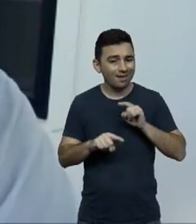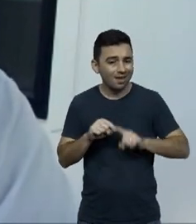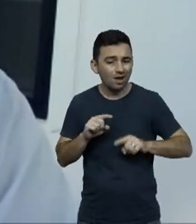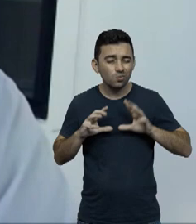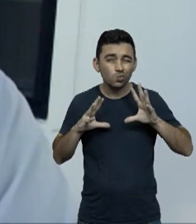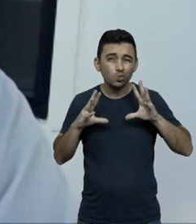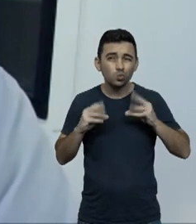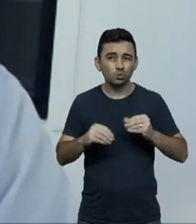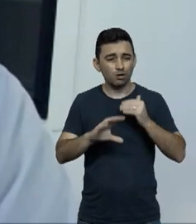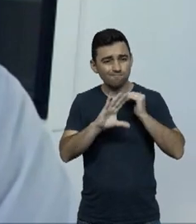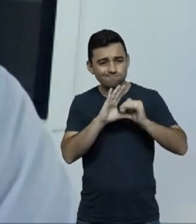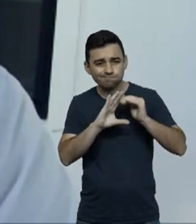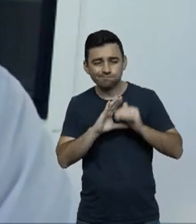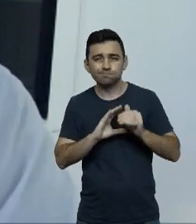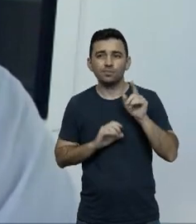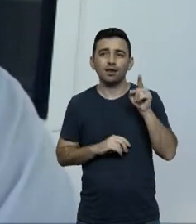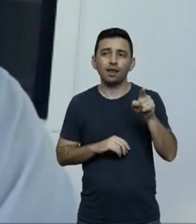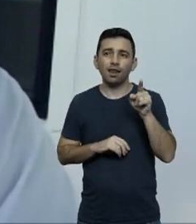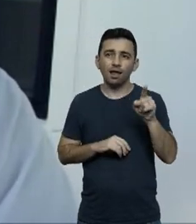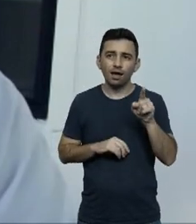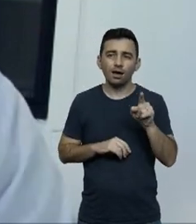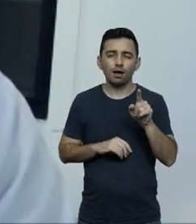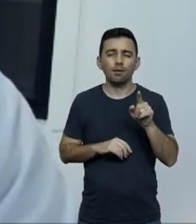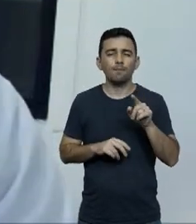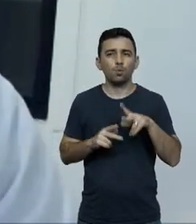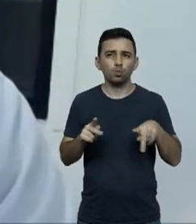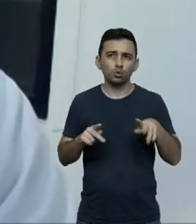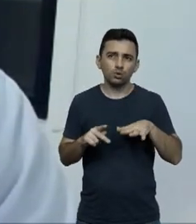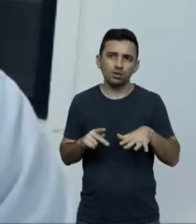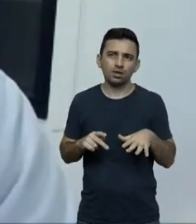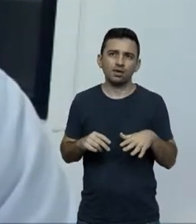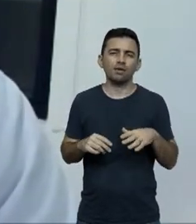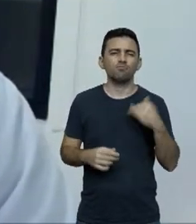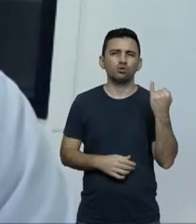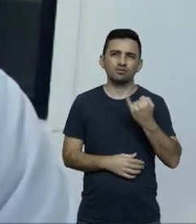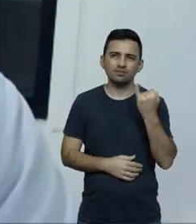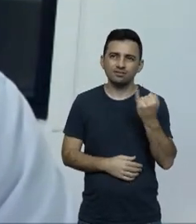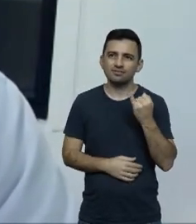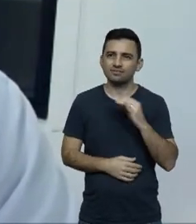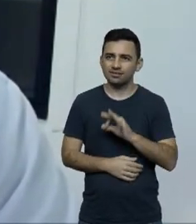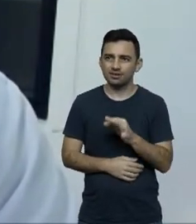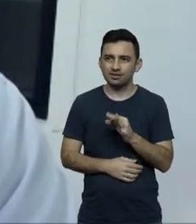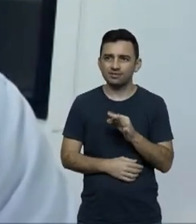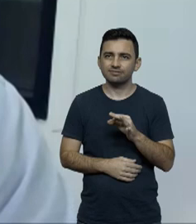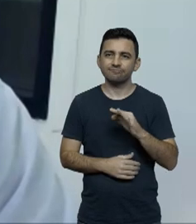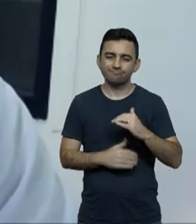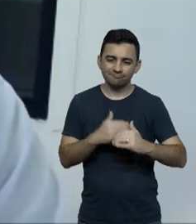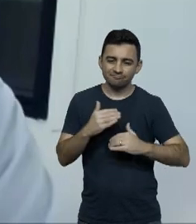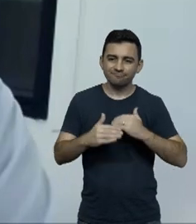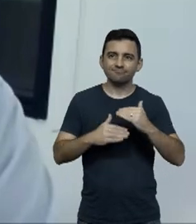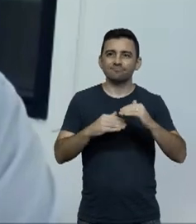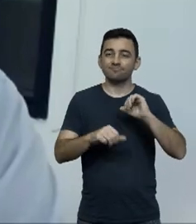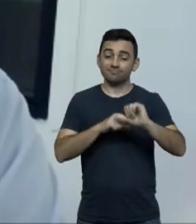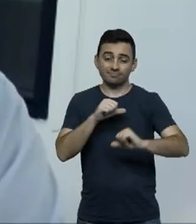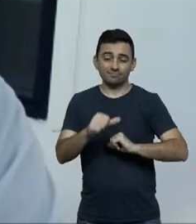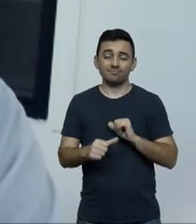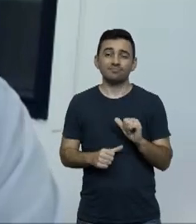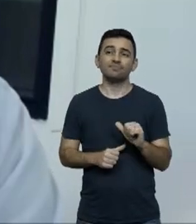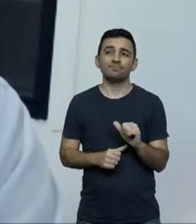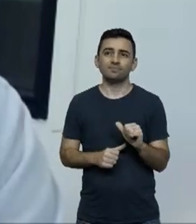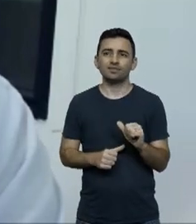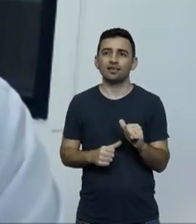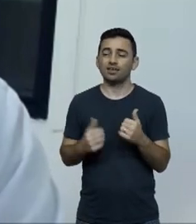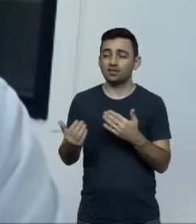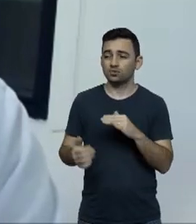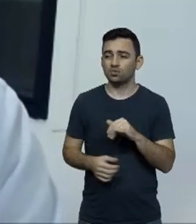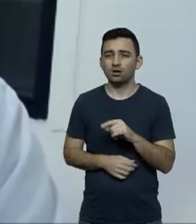seja encaminhada à promotoria para que a gente é que é importante né o aperfeiçoamento é a necessidade como falou o